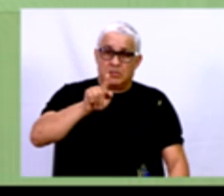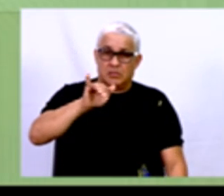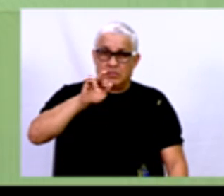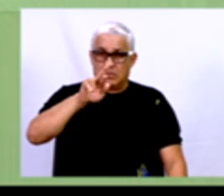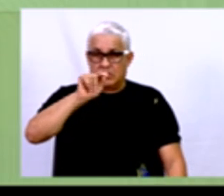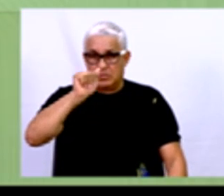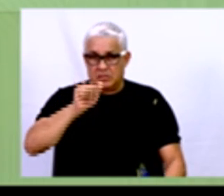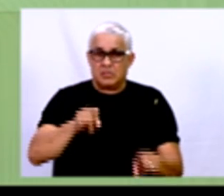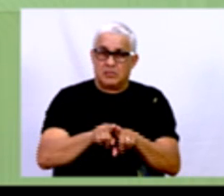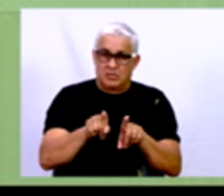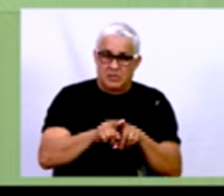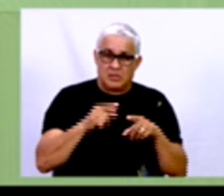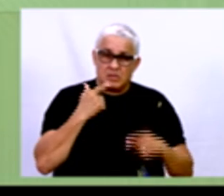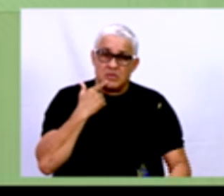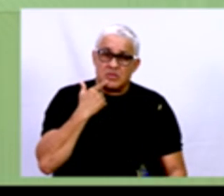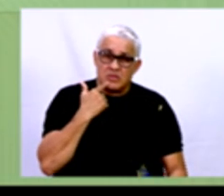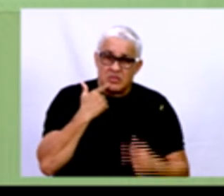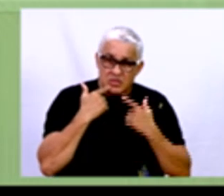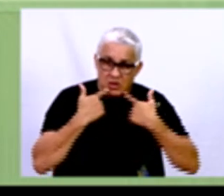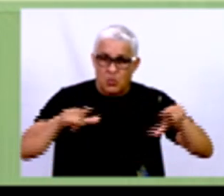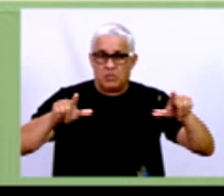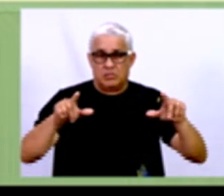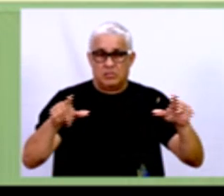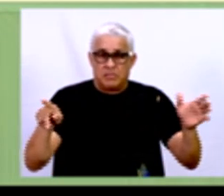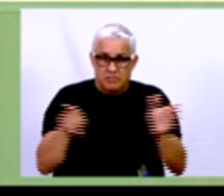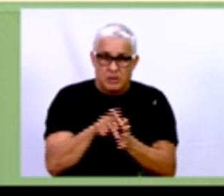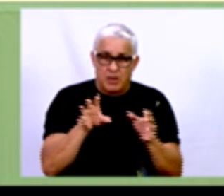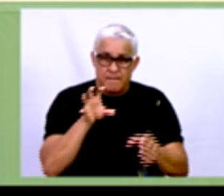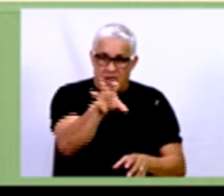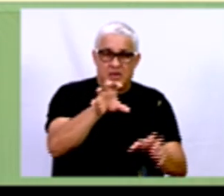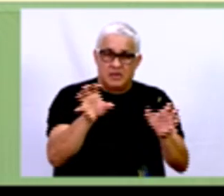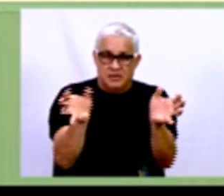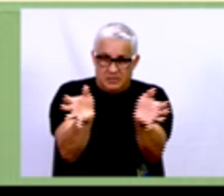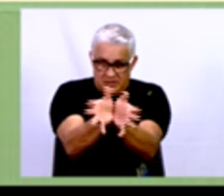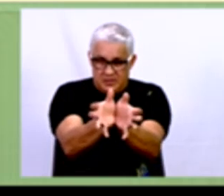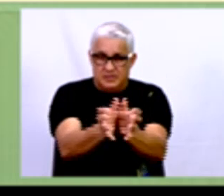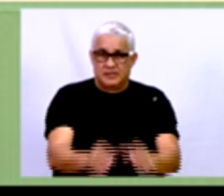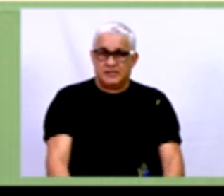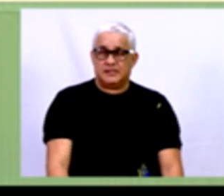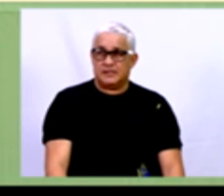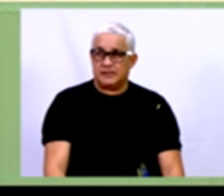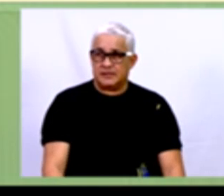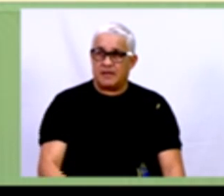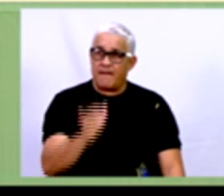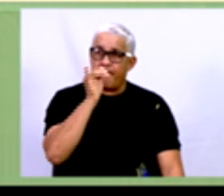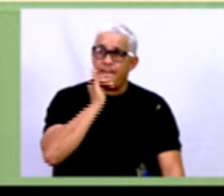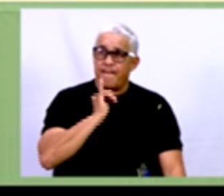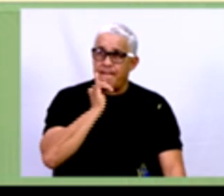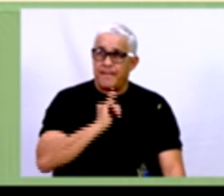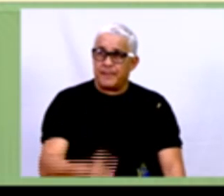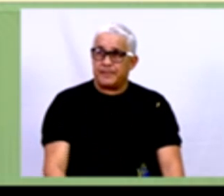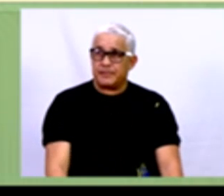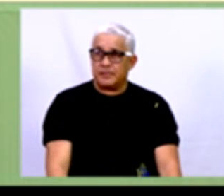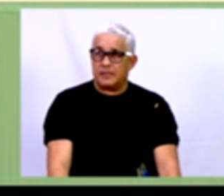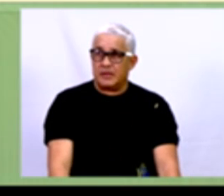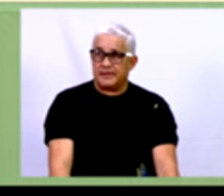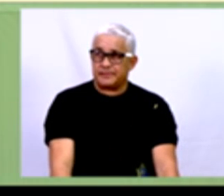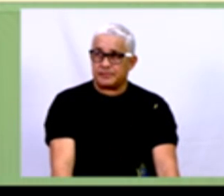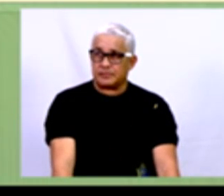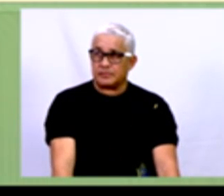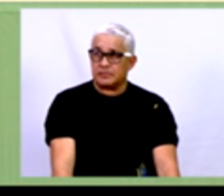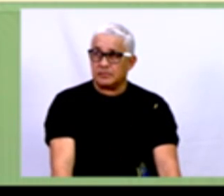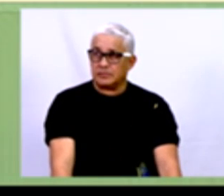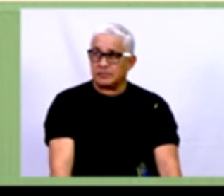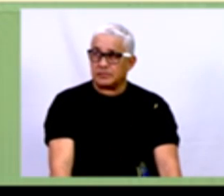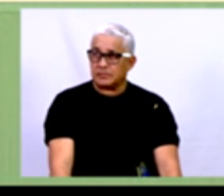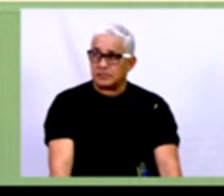que caracteriza um determinado grupo. E vamos ver o exemplo, não é? Para caracterizar melhor o